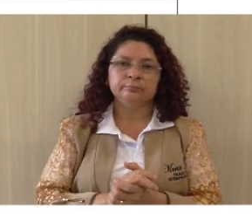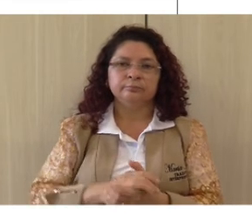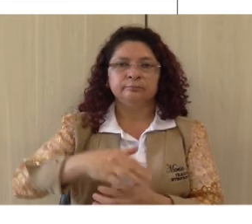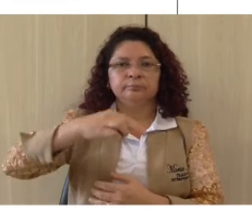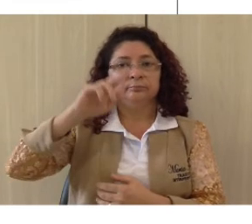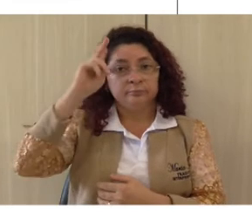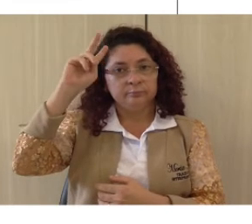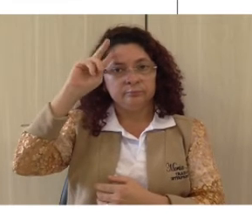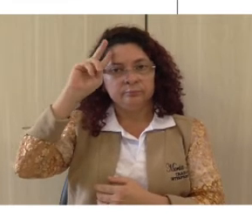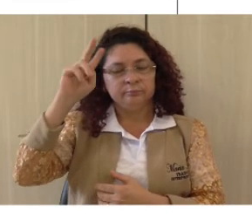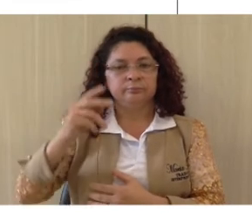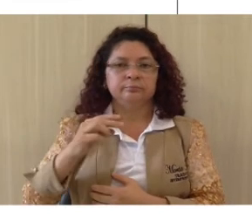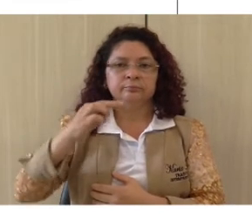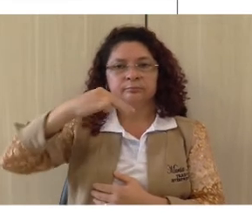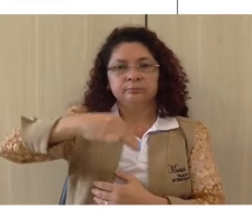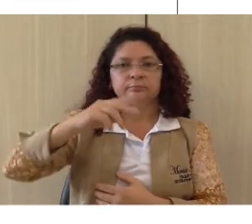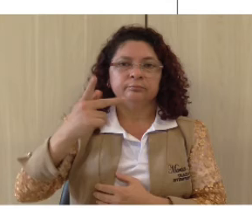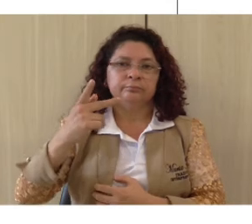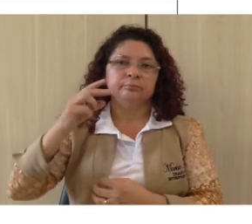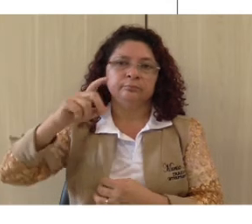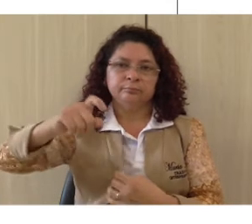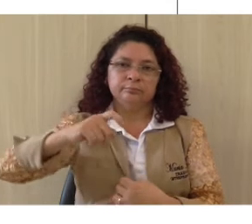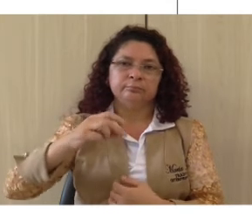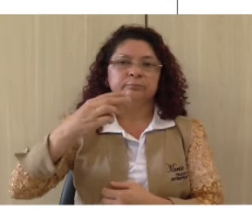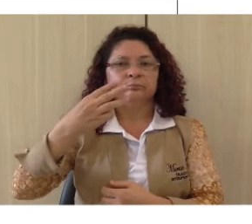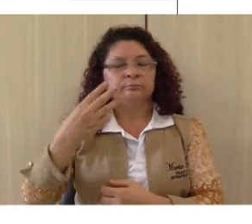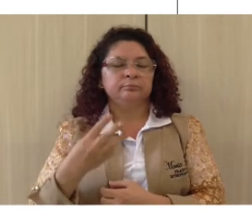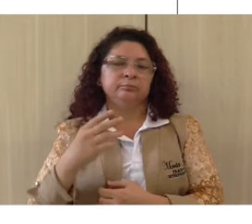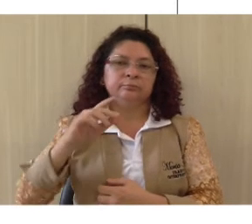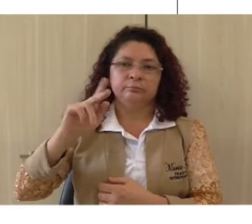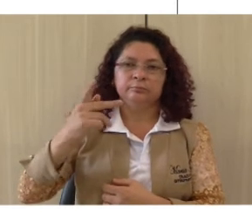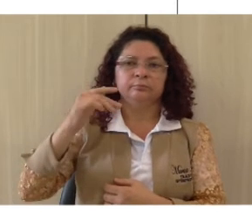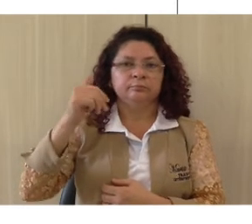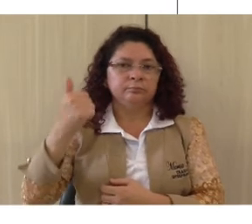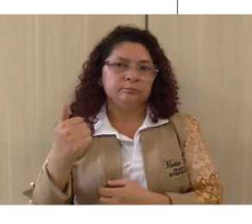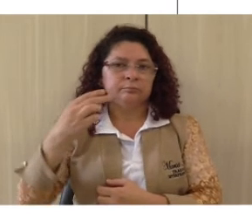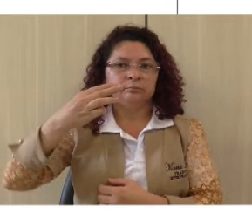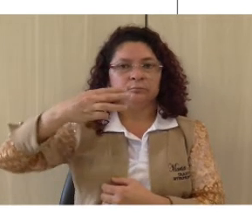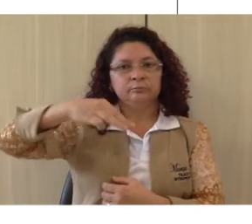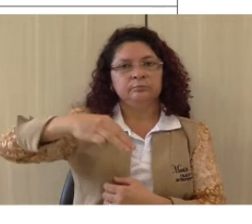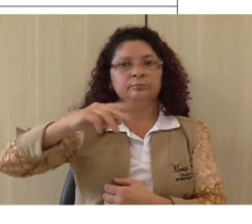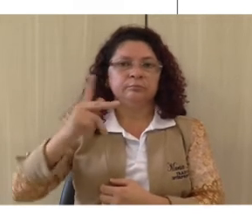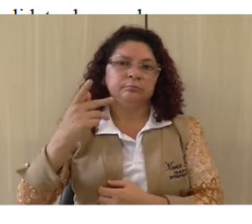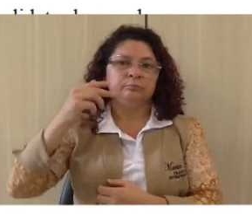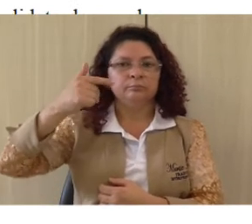de história. MHX é igual a MH1 mais MH2 dividido por 2.